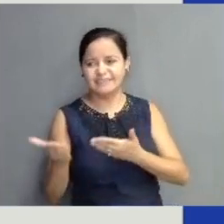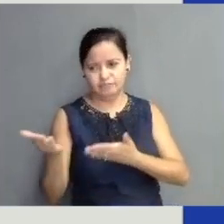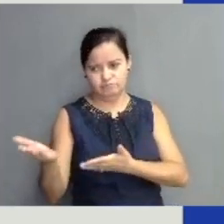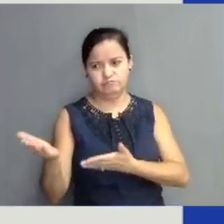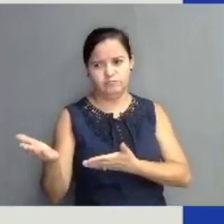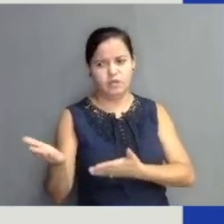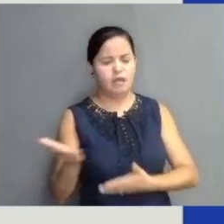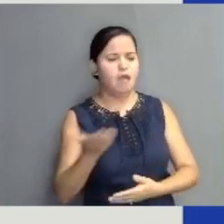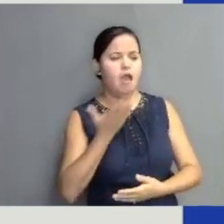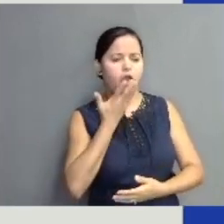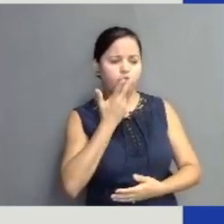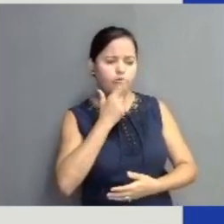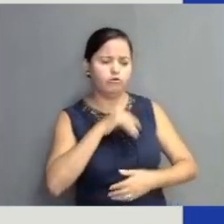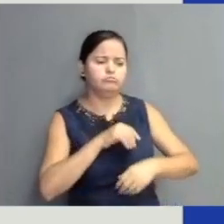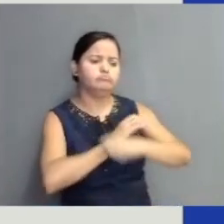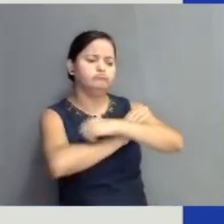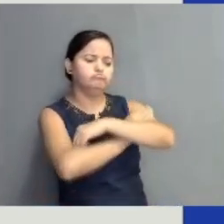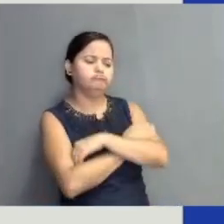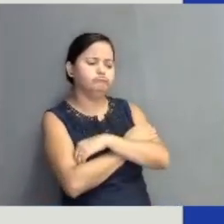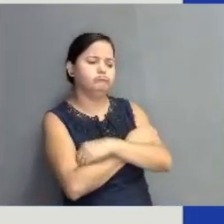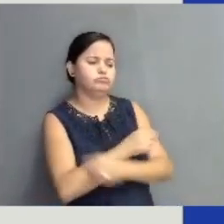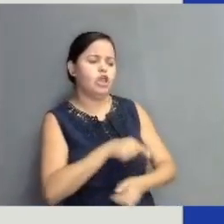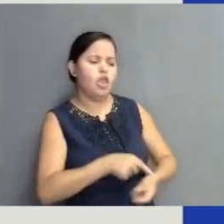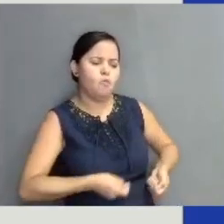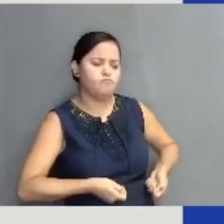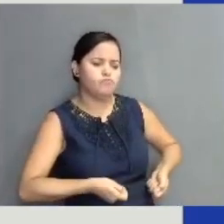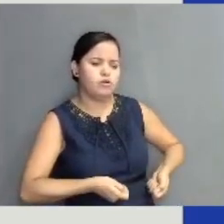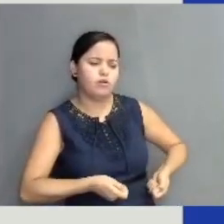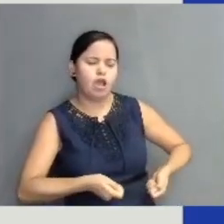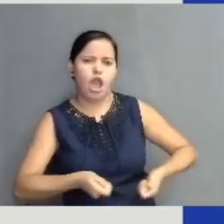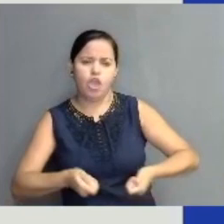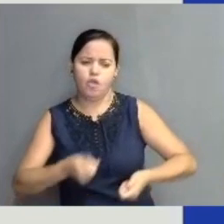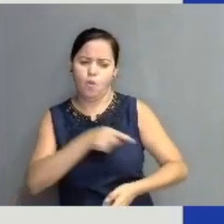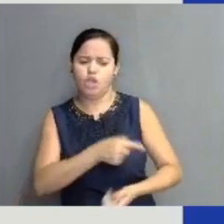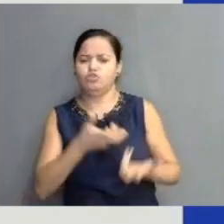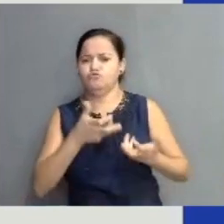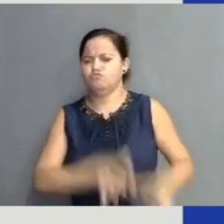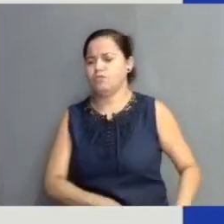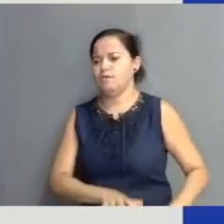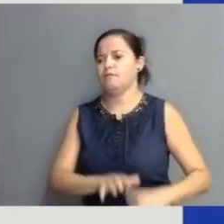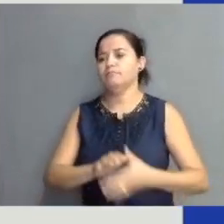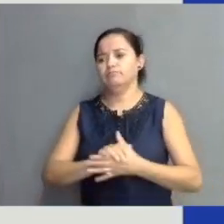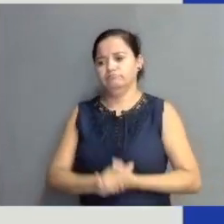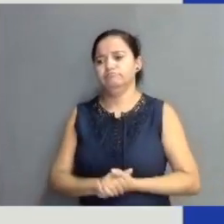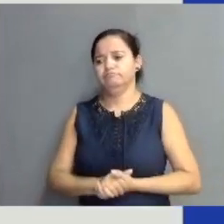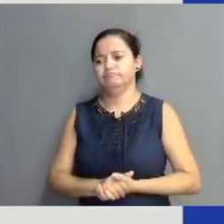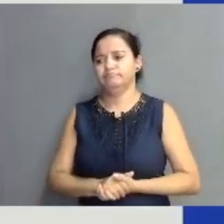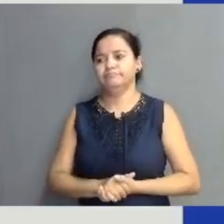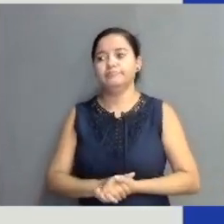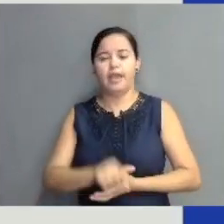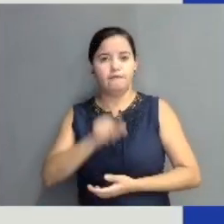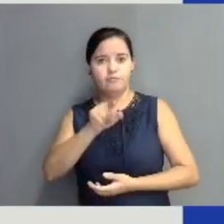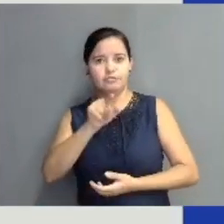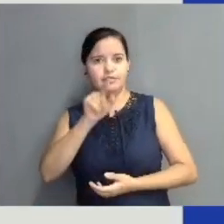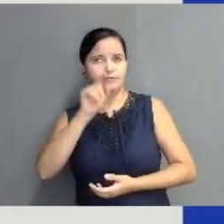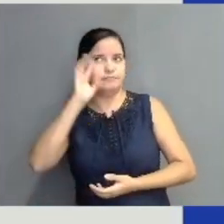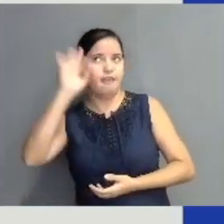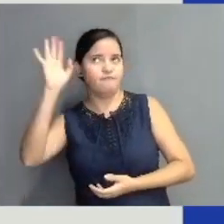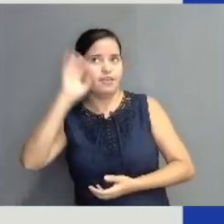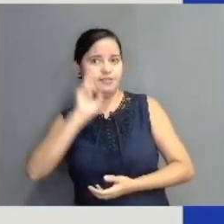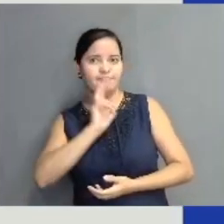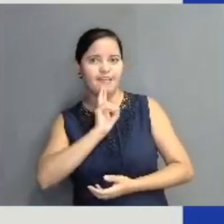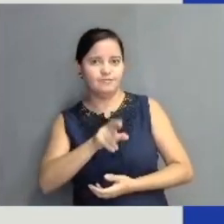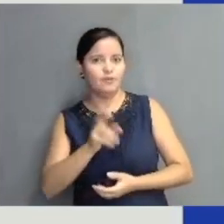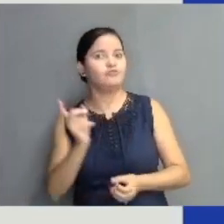eu queria ganhar, tá certo? Vou dar mais um minutinho para você pensar nessa resposta, daqui a pouquinho a gente volta.